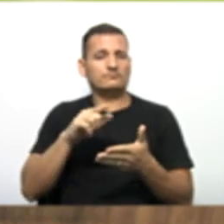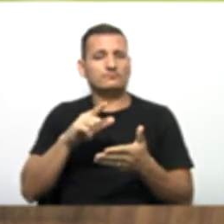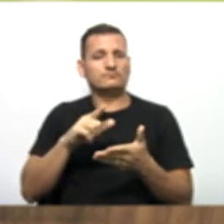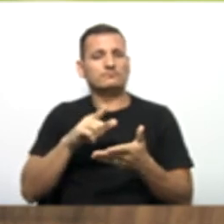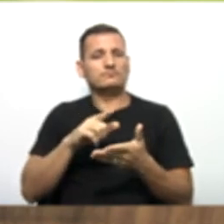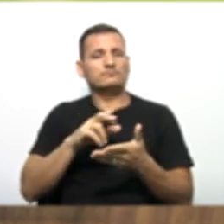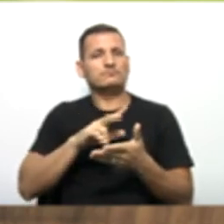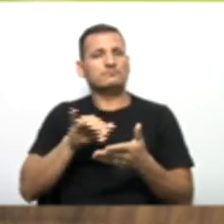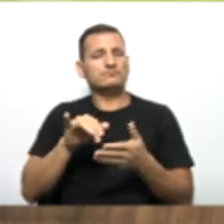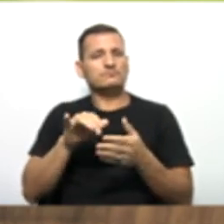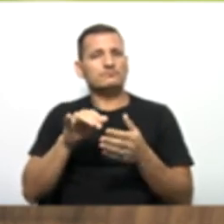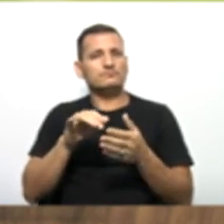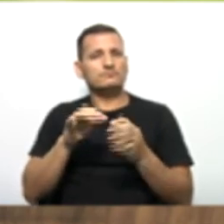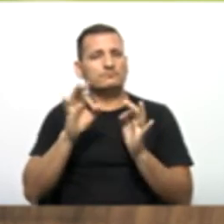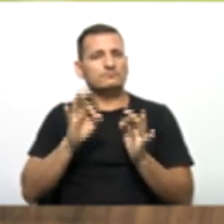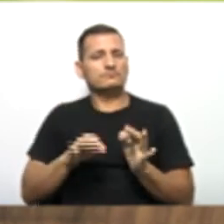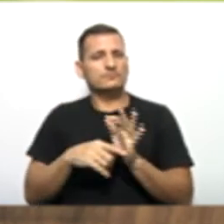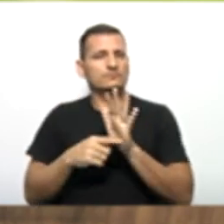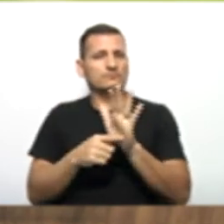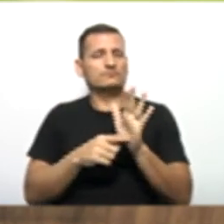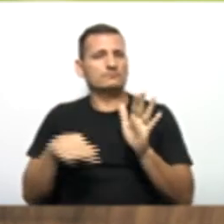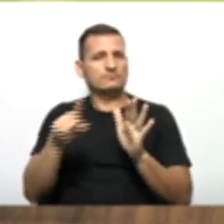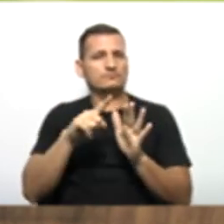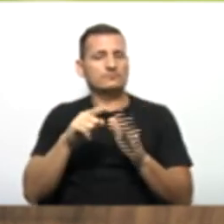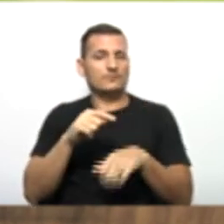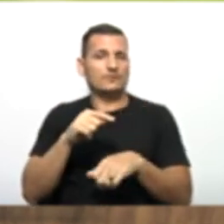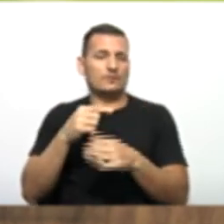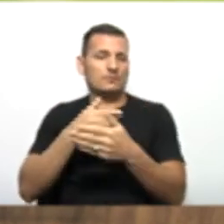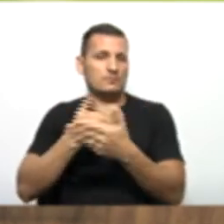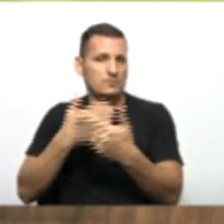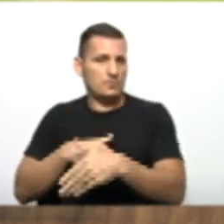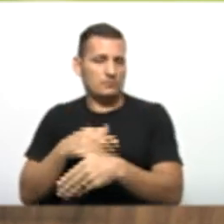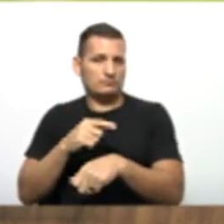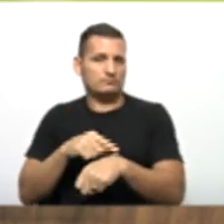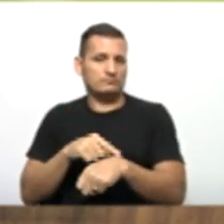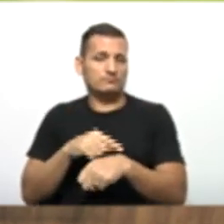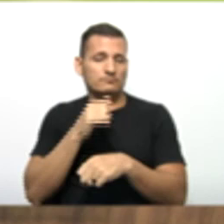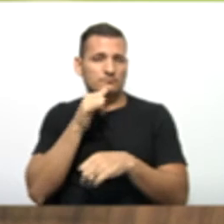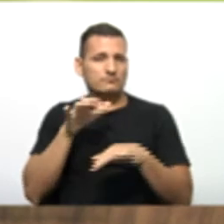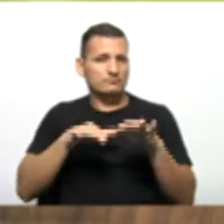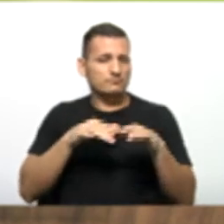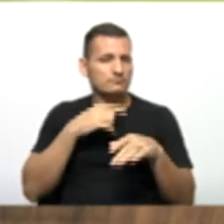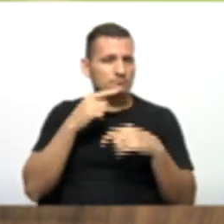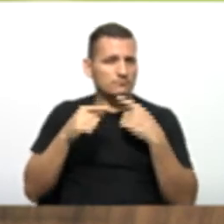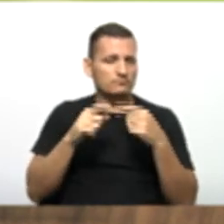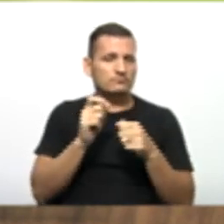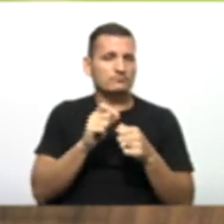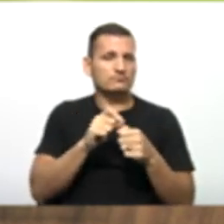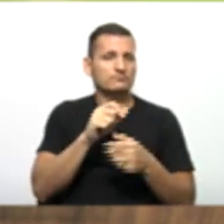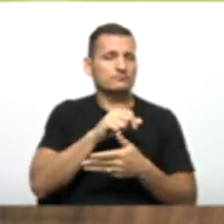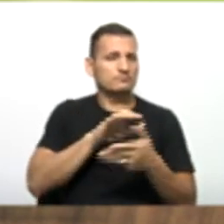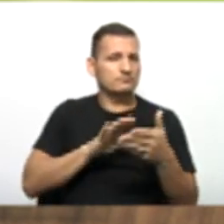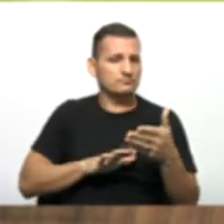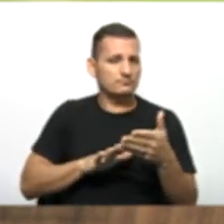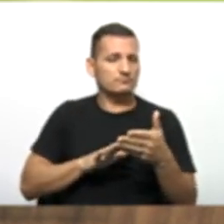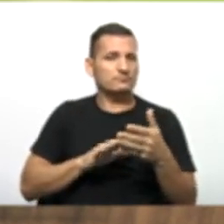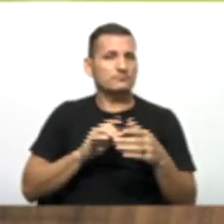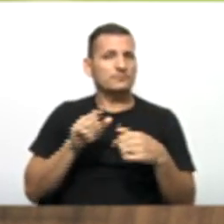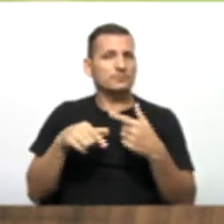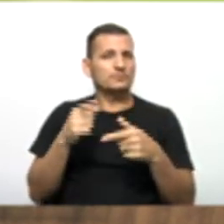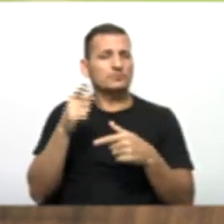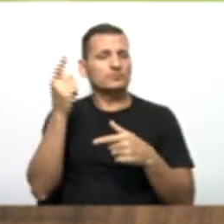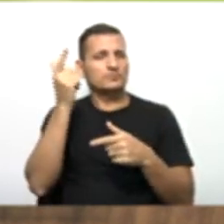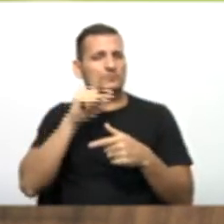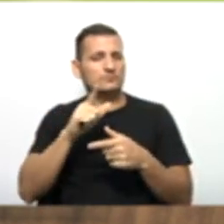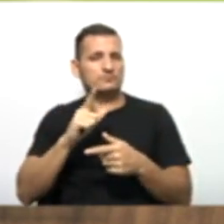com certeza ajudar vocês a hora da prova se você tiver alguma dúvida às vezes resolvendo as atividades de percurso onde você consegue ter